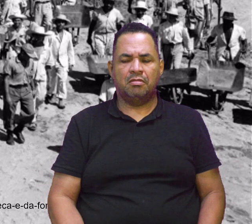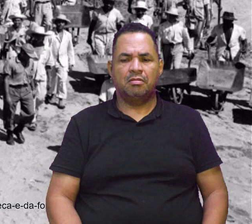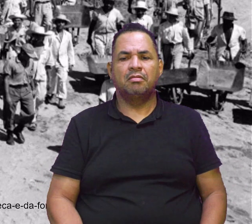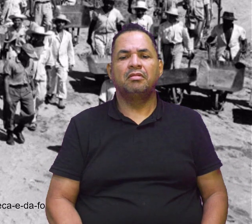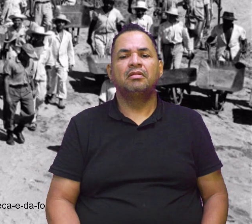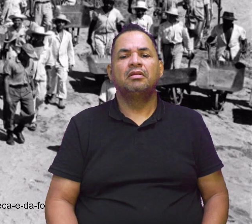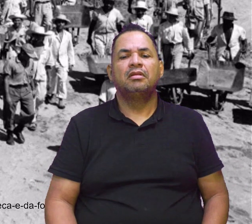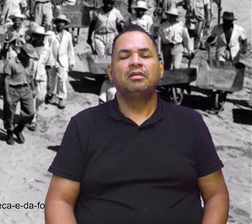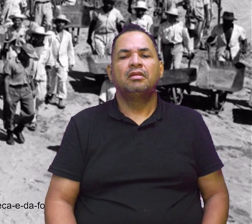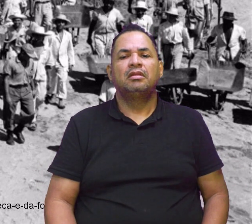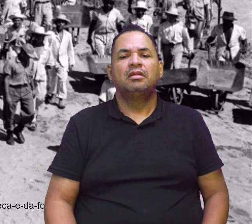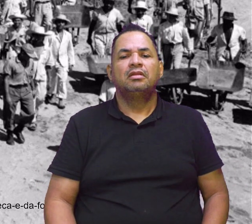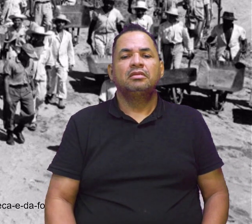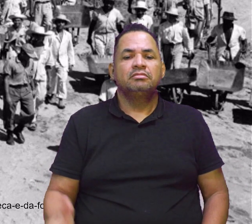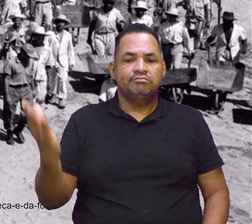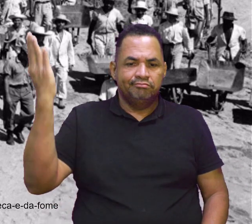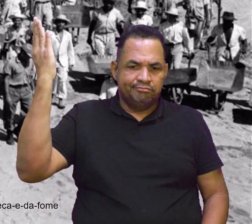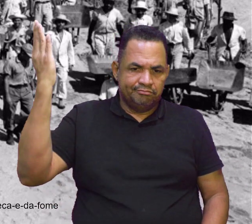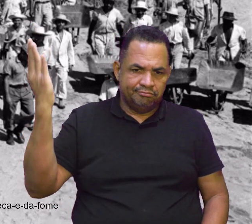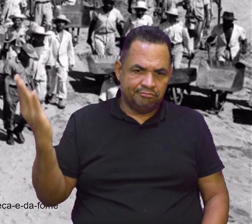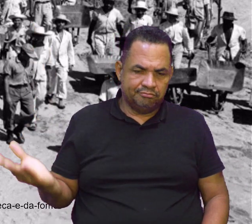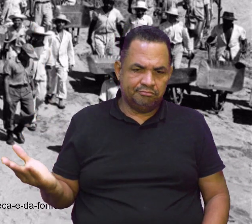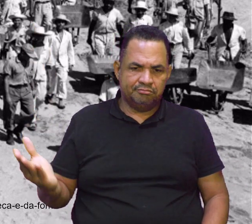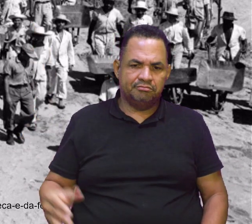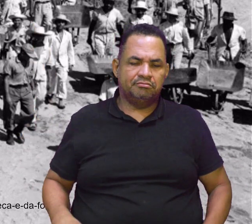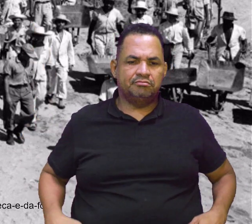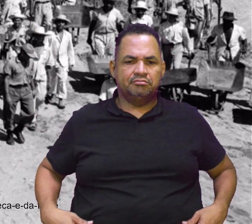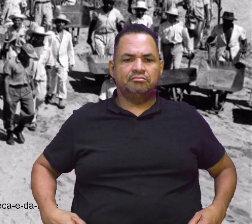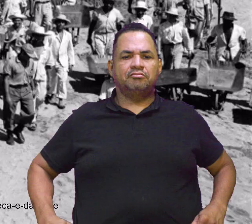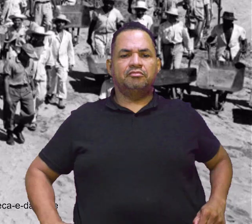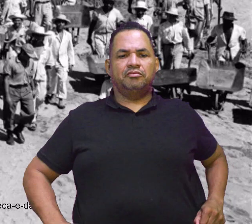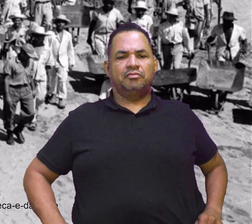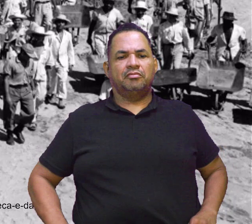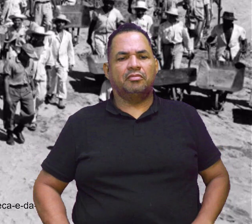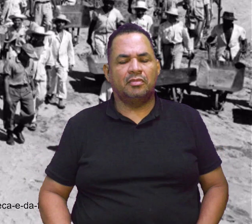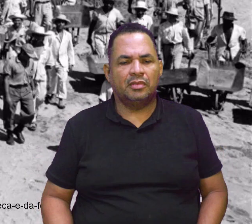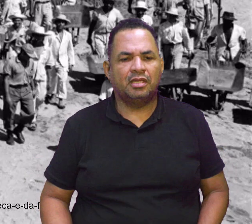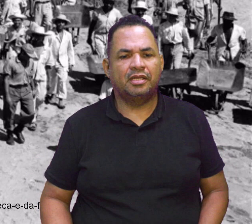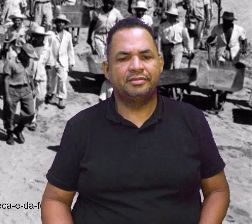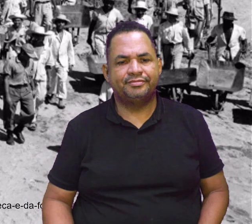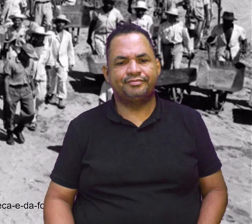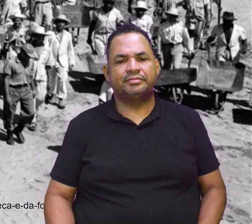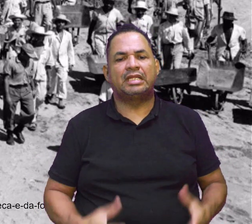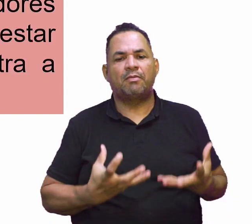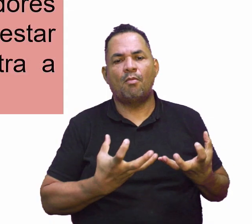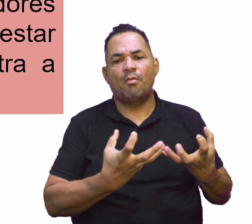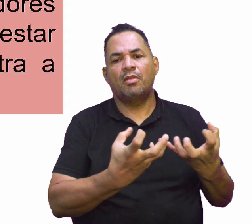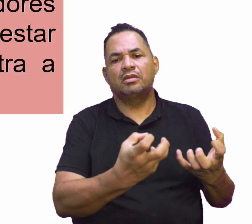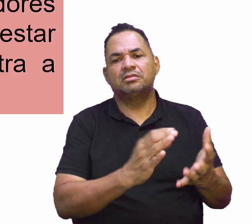nós podemos ver esses sertanejos que estão fugindo da fome.